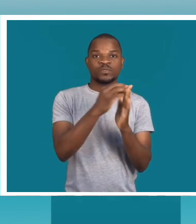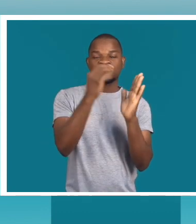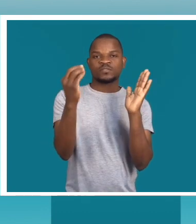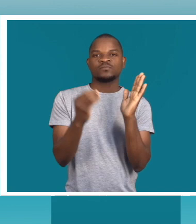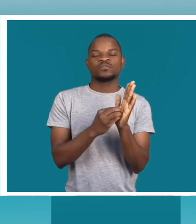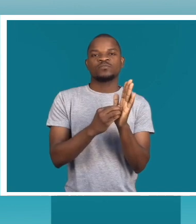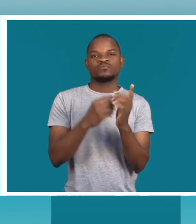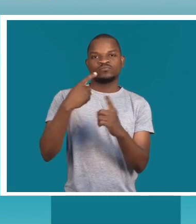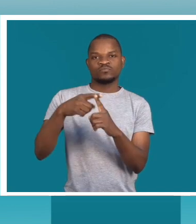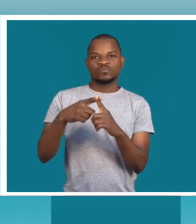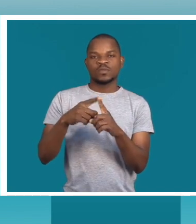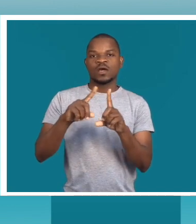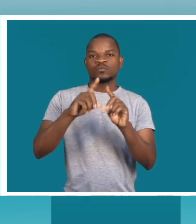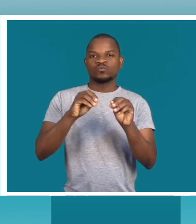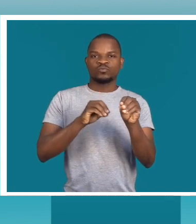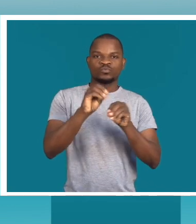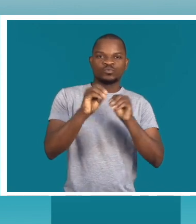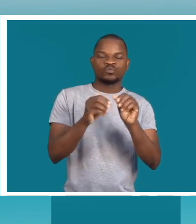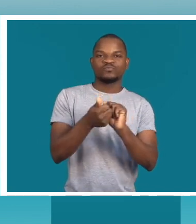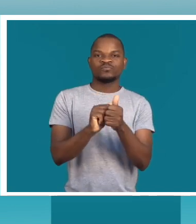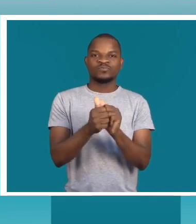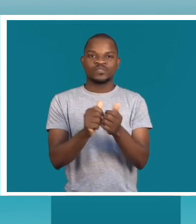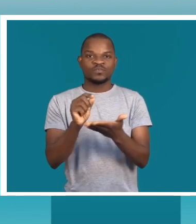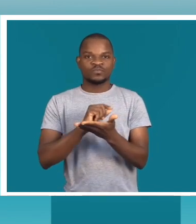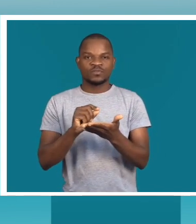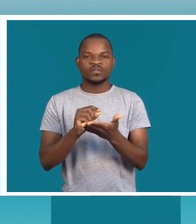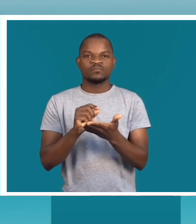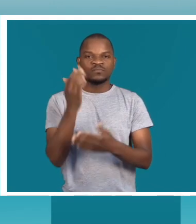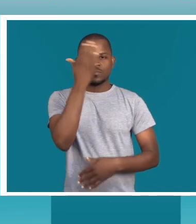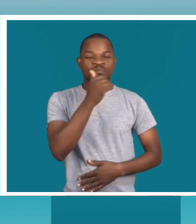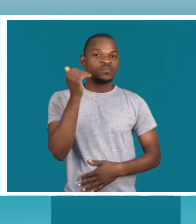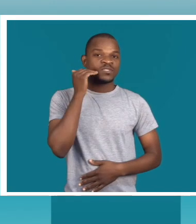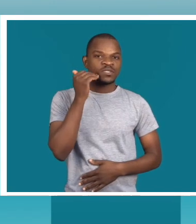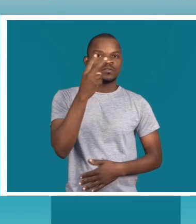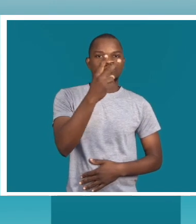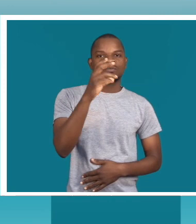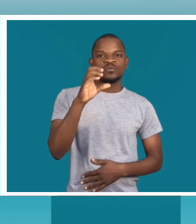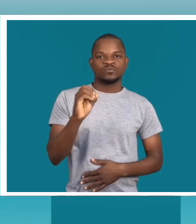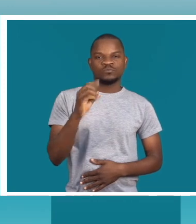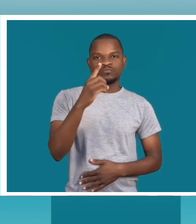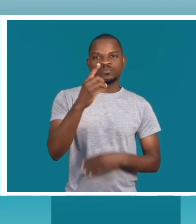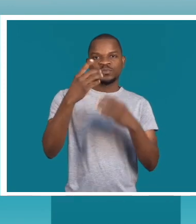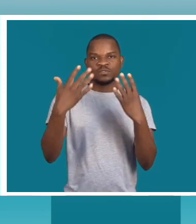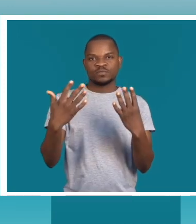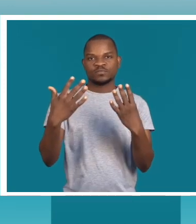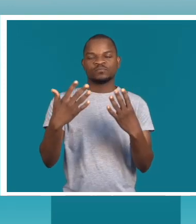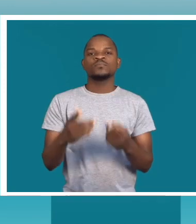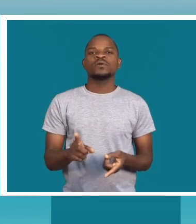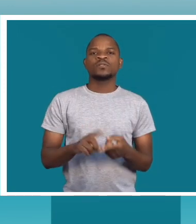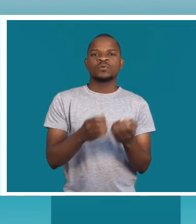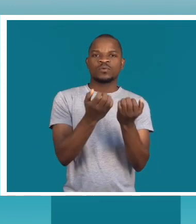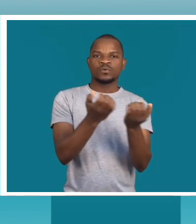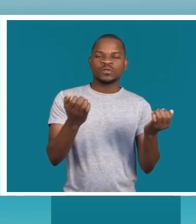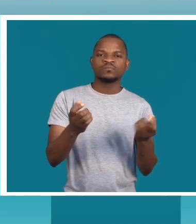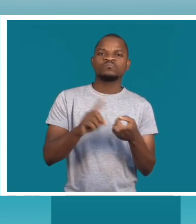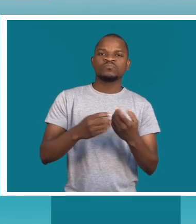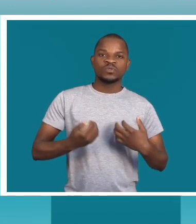resultados nesta edição dos Jogos Desportivos Escolar Manica 2019. As